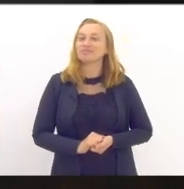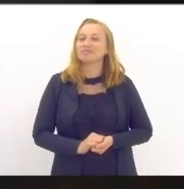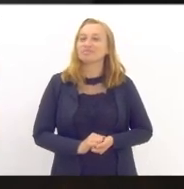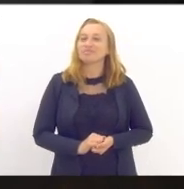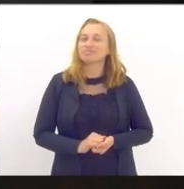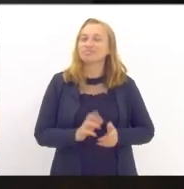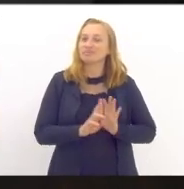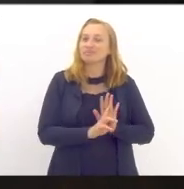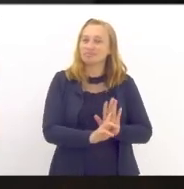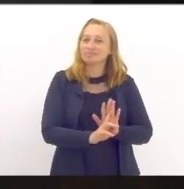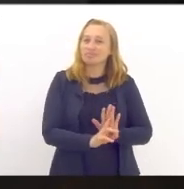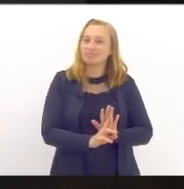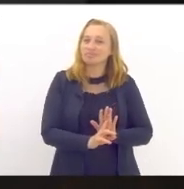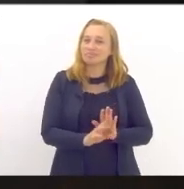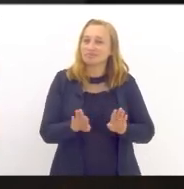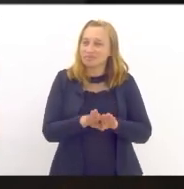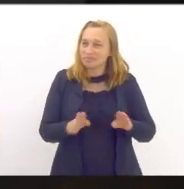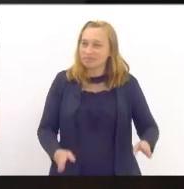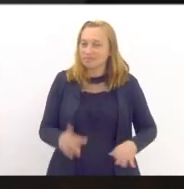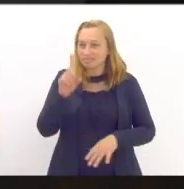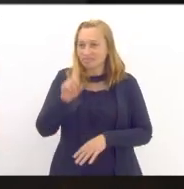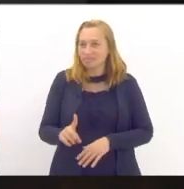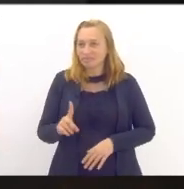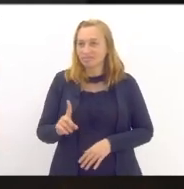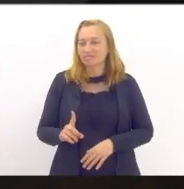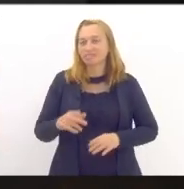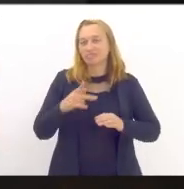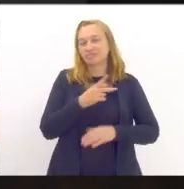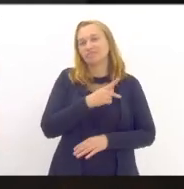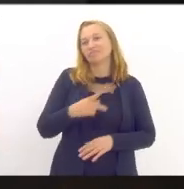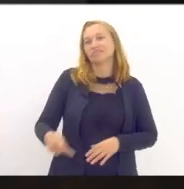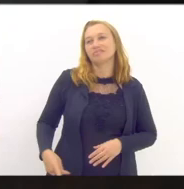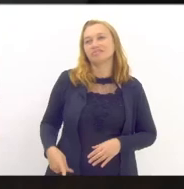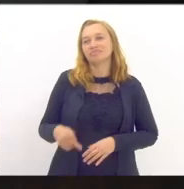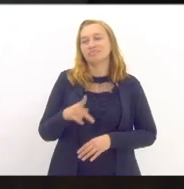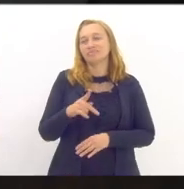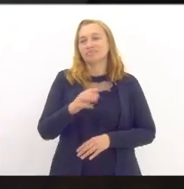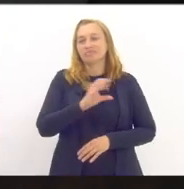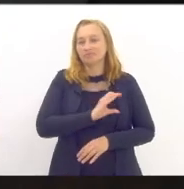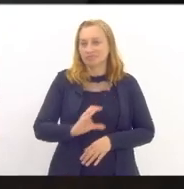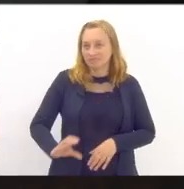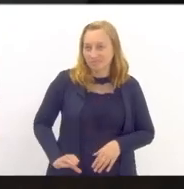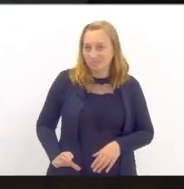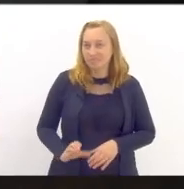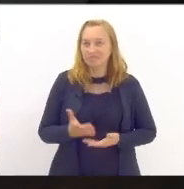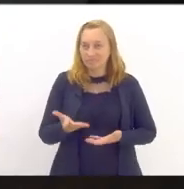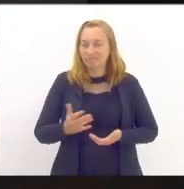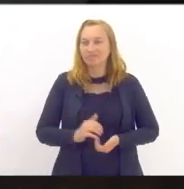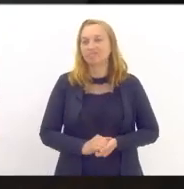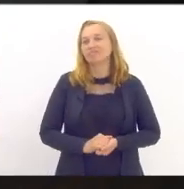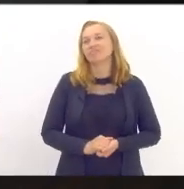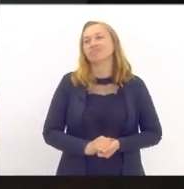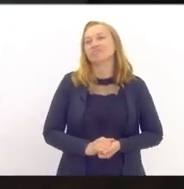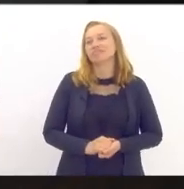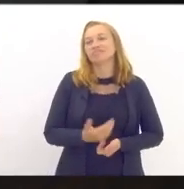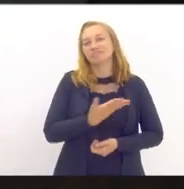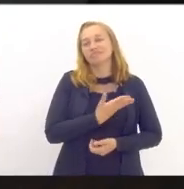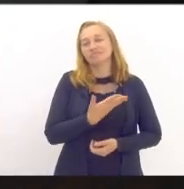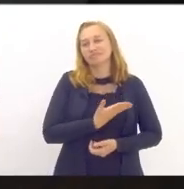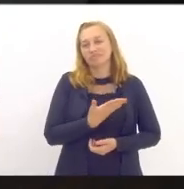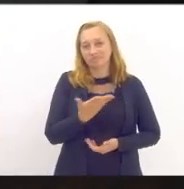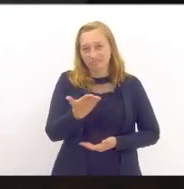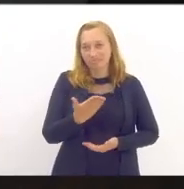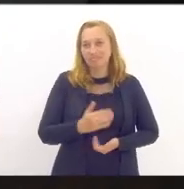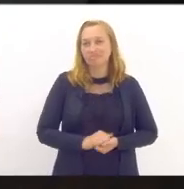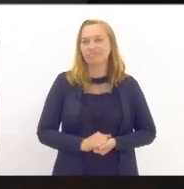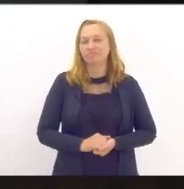estou representando a mesa diretora na pessoa do nosso querido presidente Carlos Caiado, que foi, como bem disse nosso amigo Charitas, né, ele